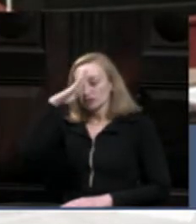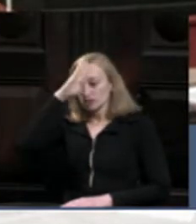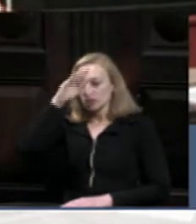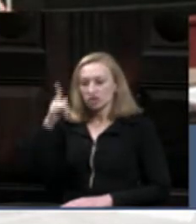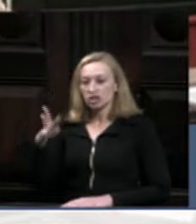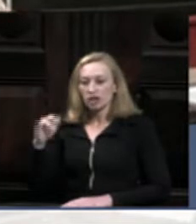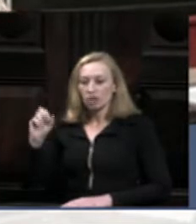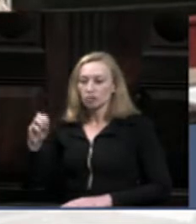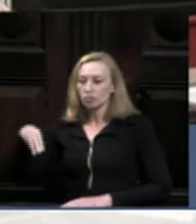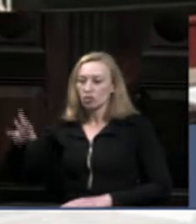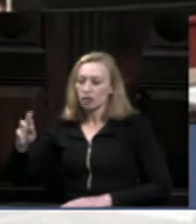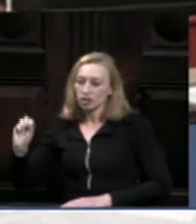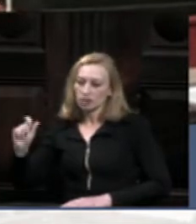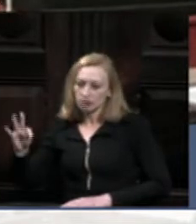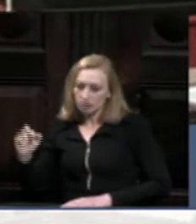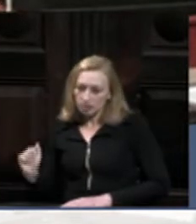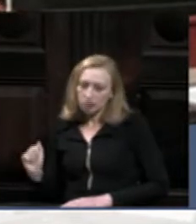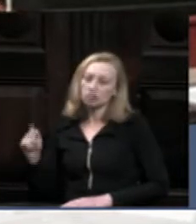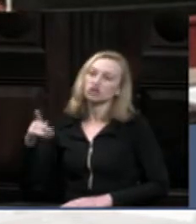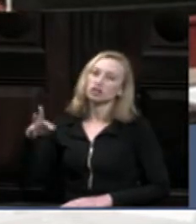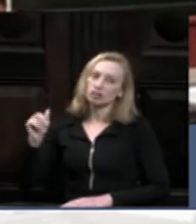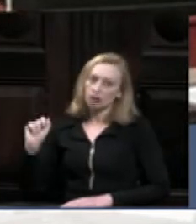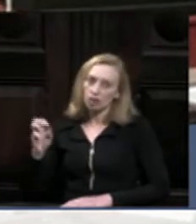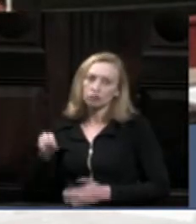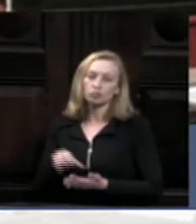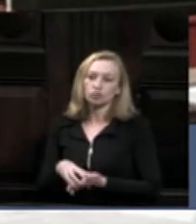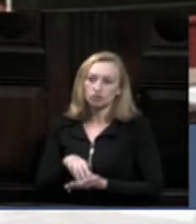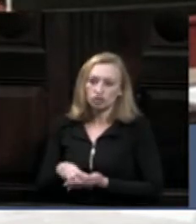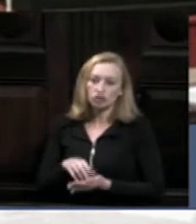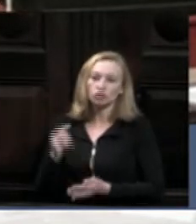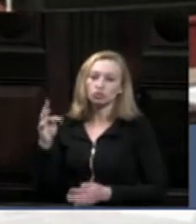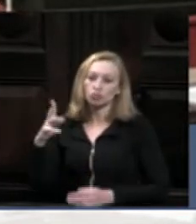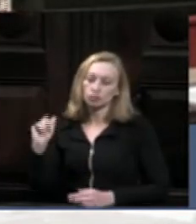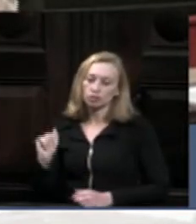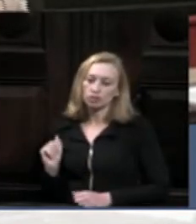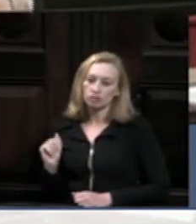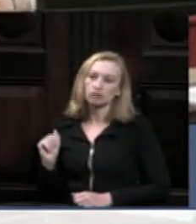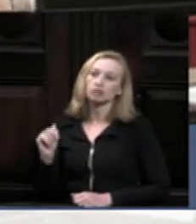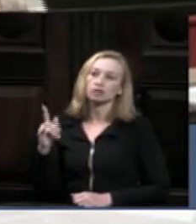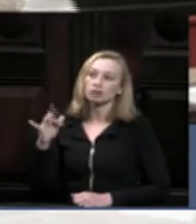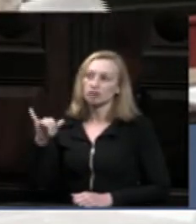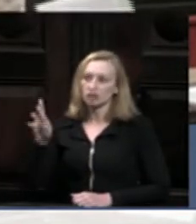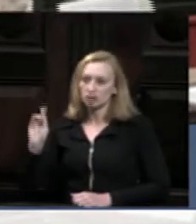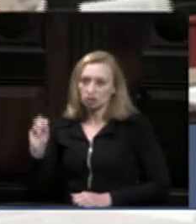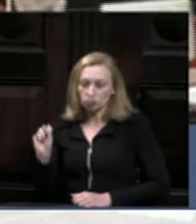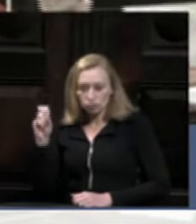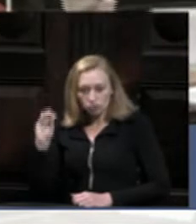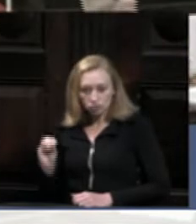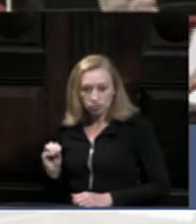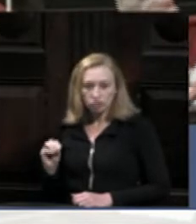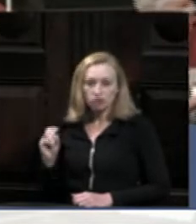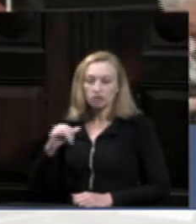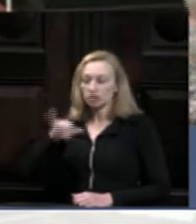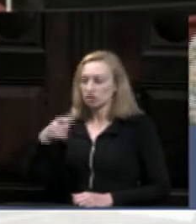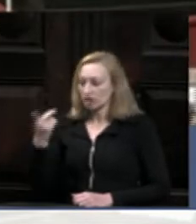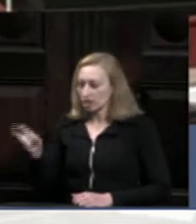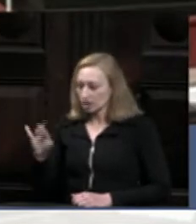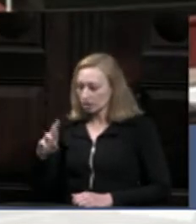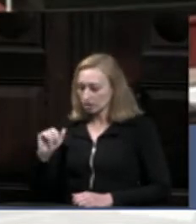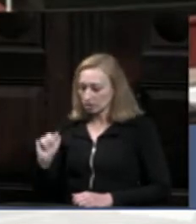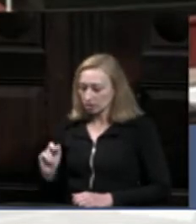Geraldo Moreira, Geraldo Pudim, Gustavo Tutuca, Iranildo Campos, Jair